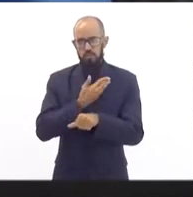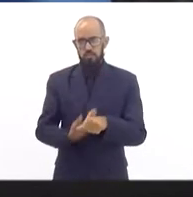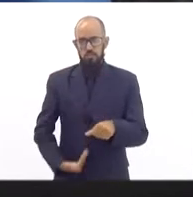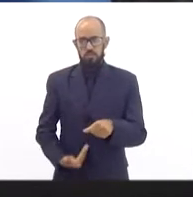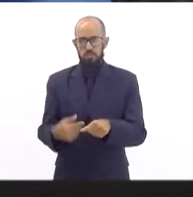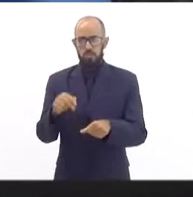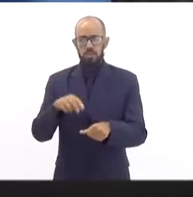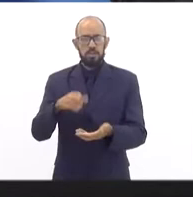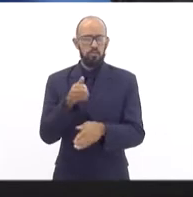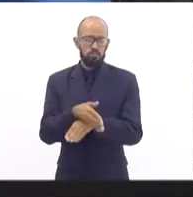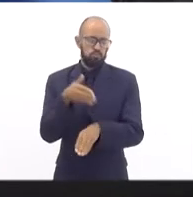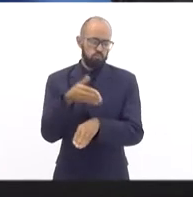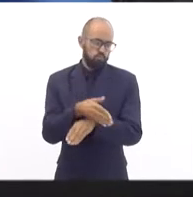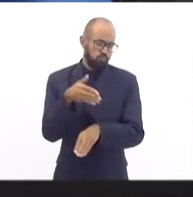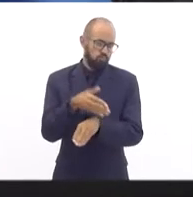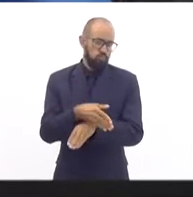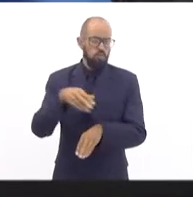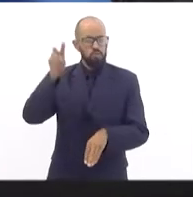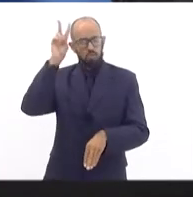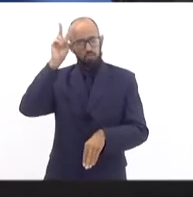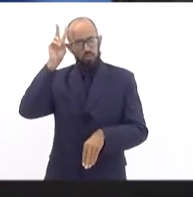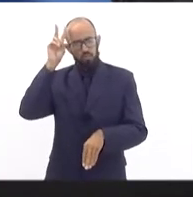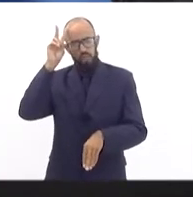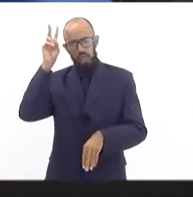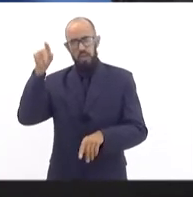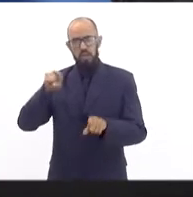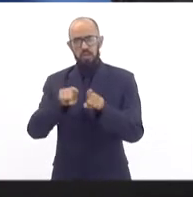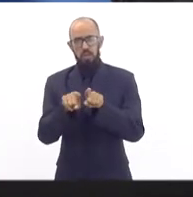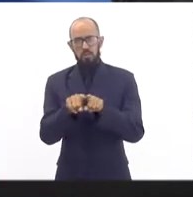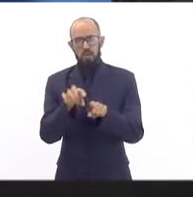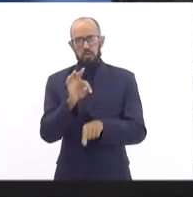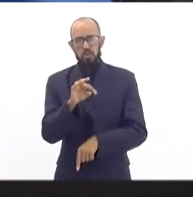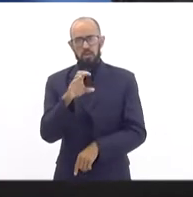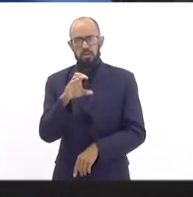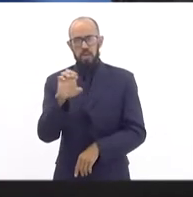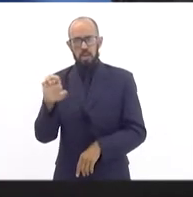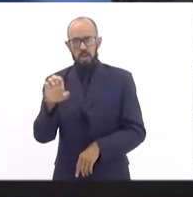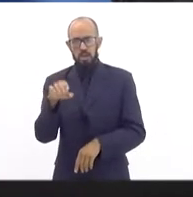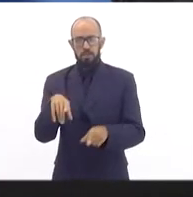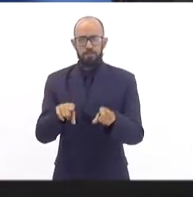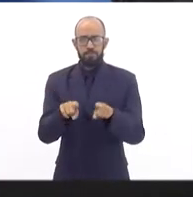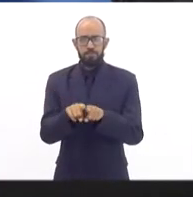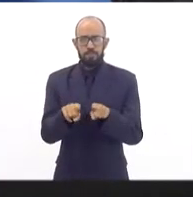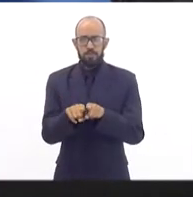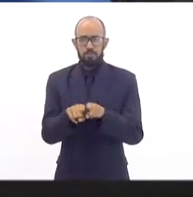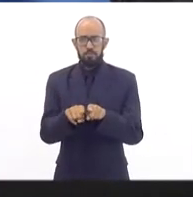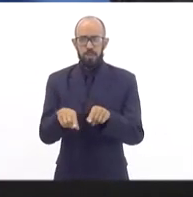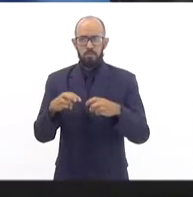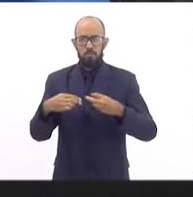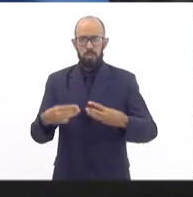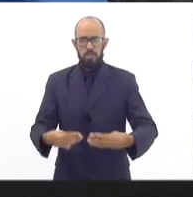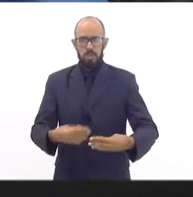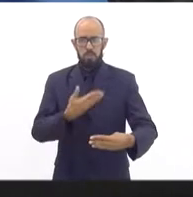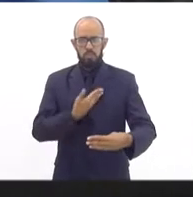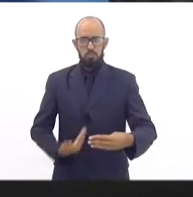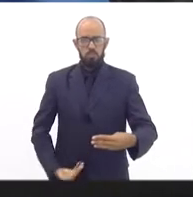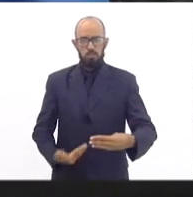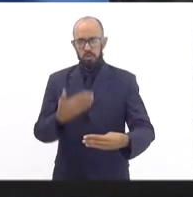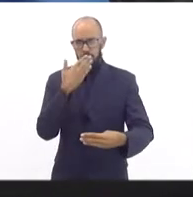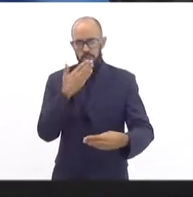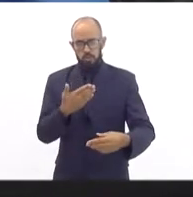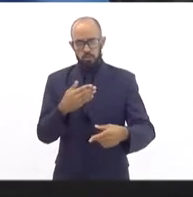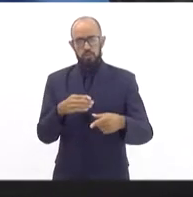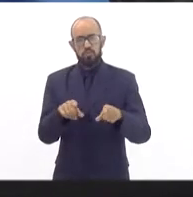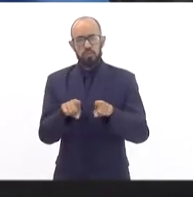toda segunda-feira, Tribunal de Contas da mesma forma. Solicitamos também do Ministério Público a presença aqui, para